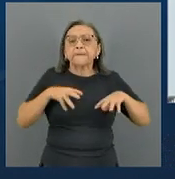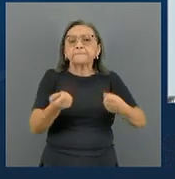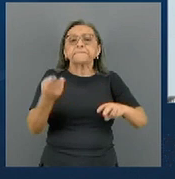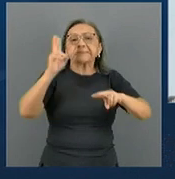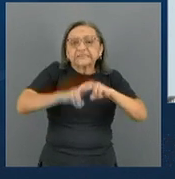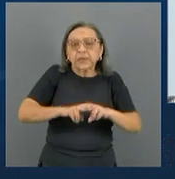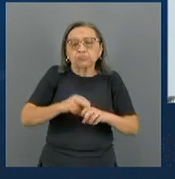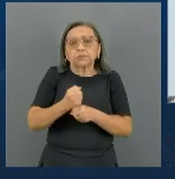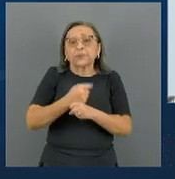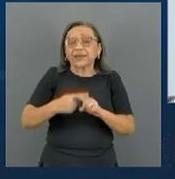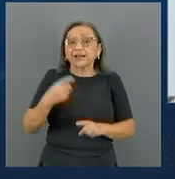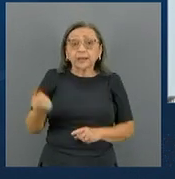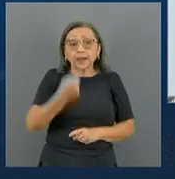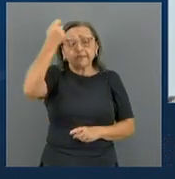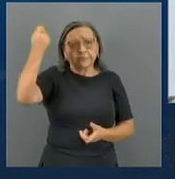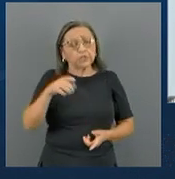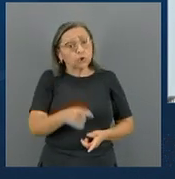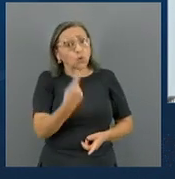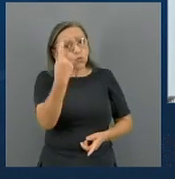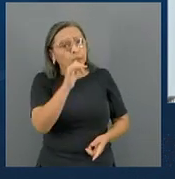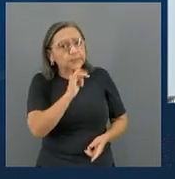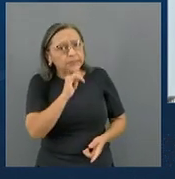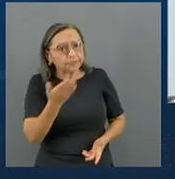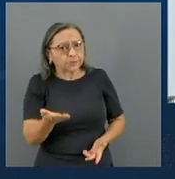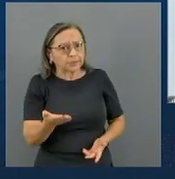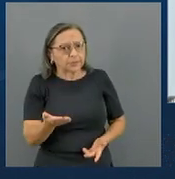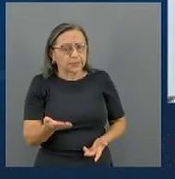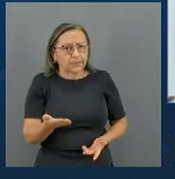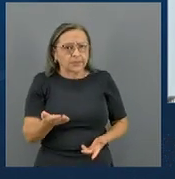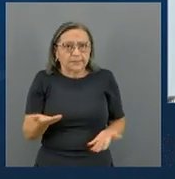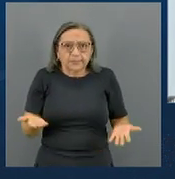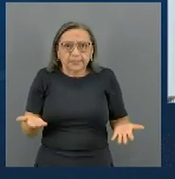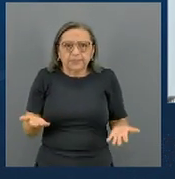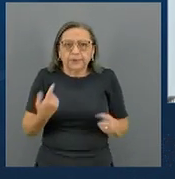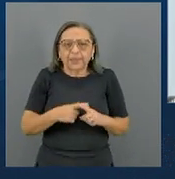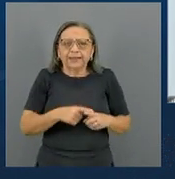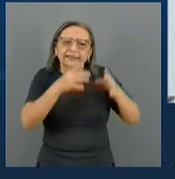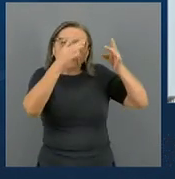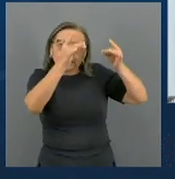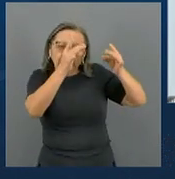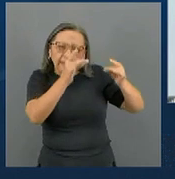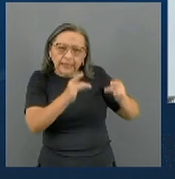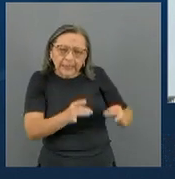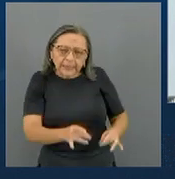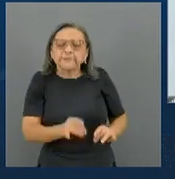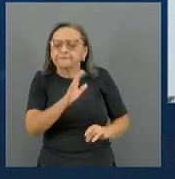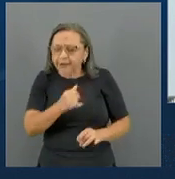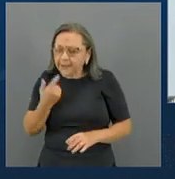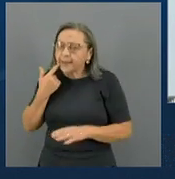gravidade concreta. Isso é apenas um exemplo de uma situação que esse detalhamento vai